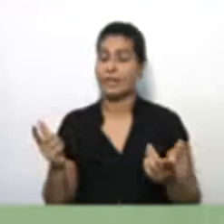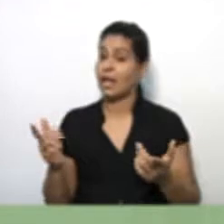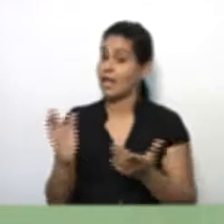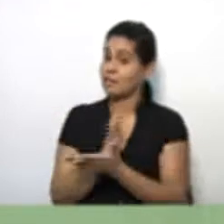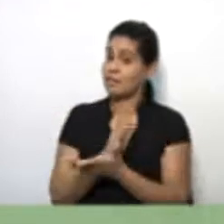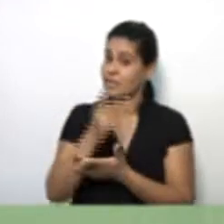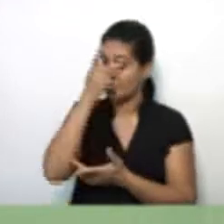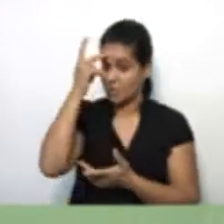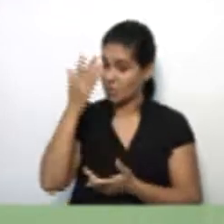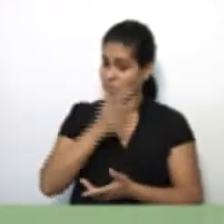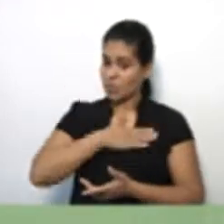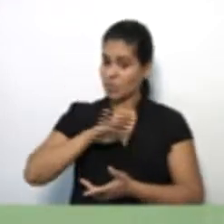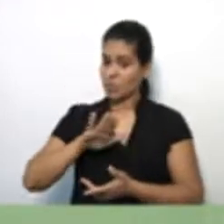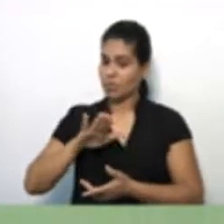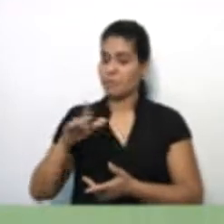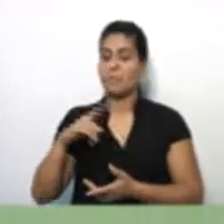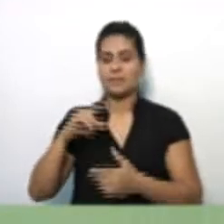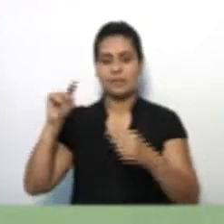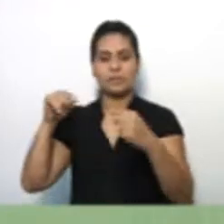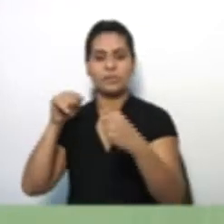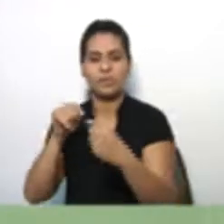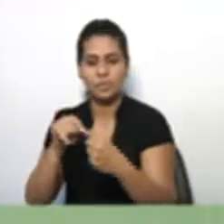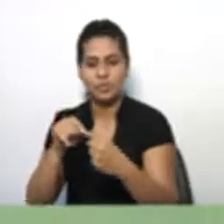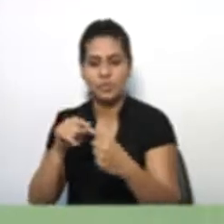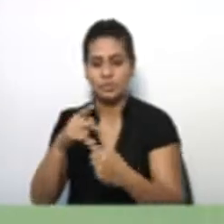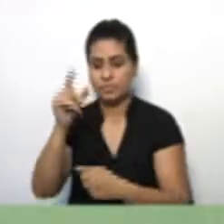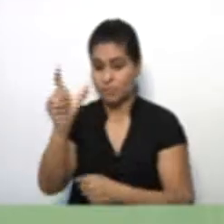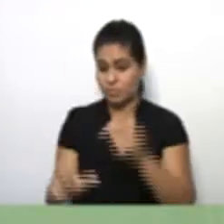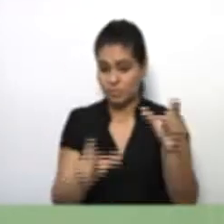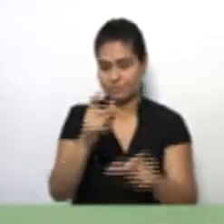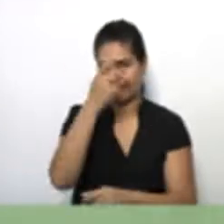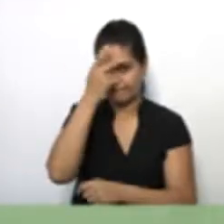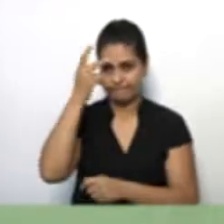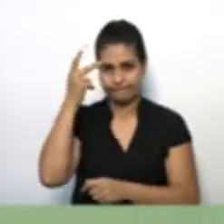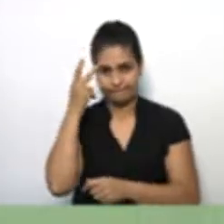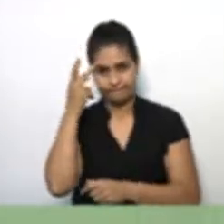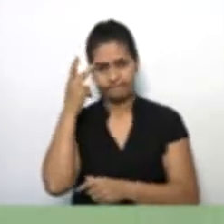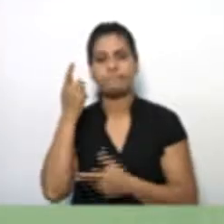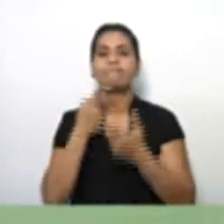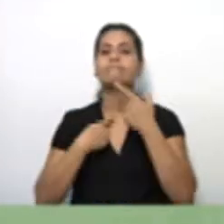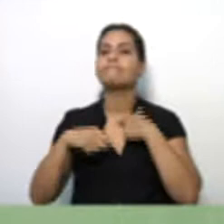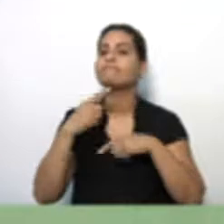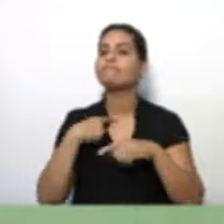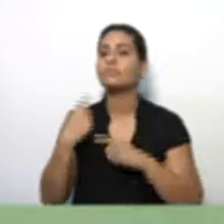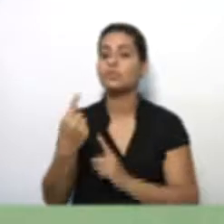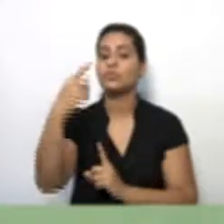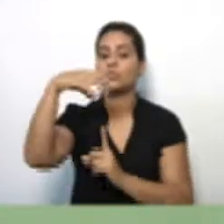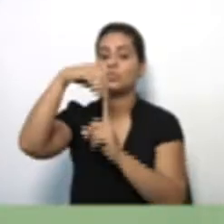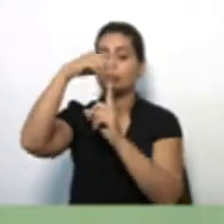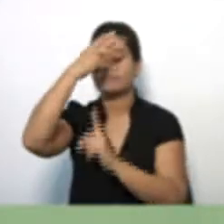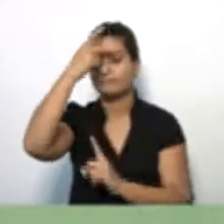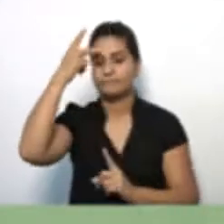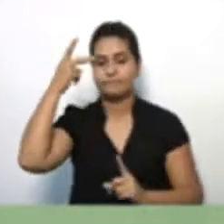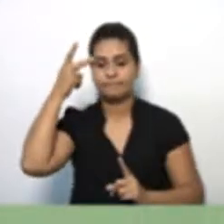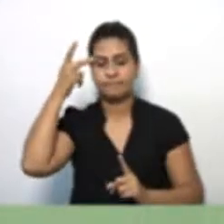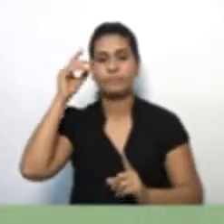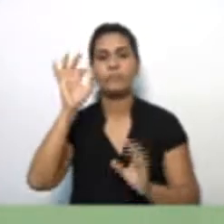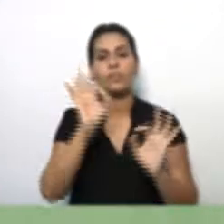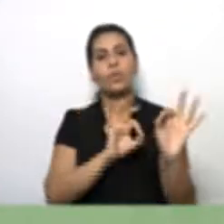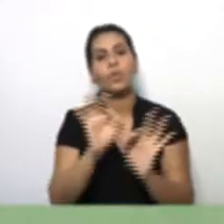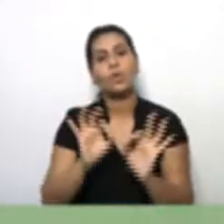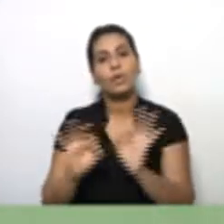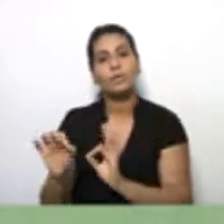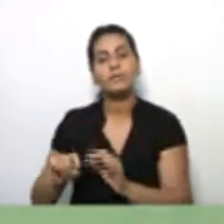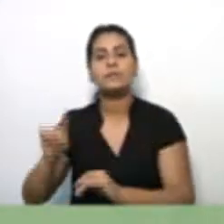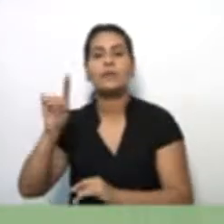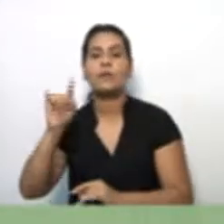não gostem, mas ela é para um público-alvo específico. Então ela vai atender o quê? As necessidades e desejos das pessoas. A organização também é o